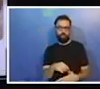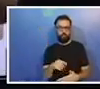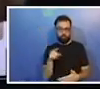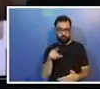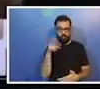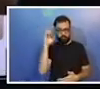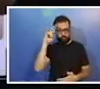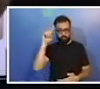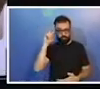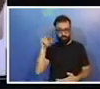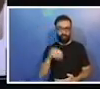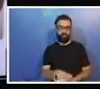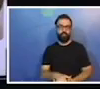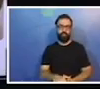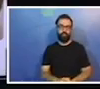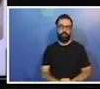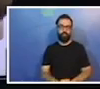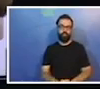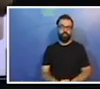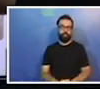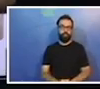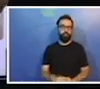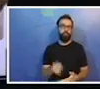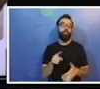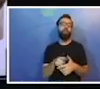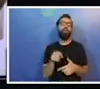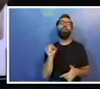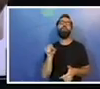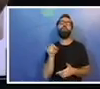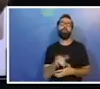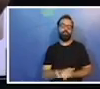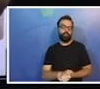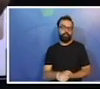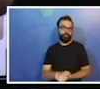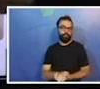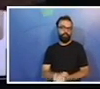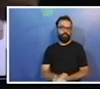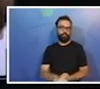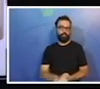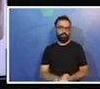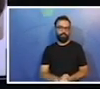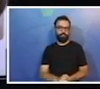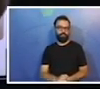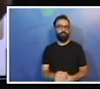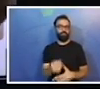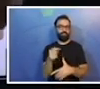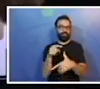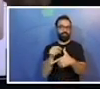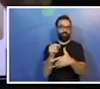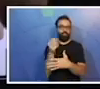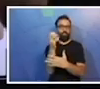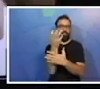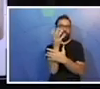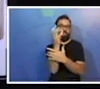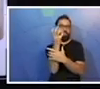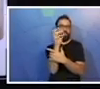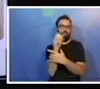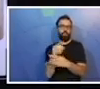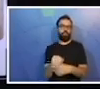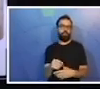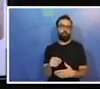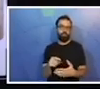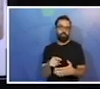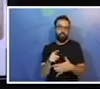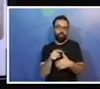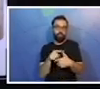Henrique? Qual é o ser vivo que produz o seu alimento? Os vegetais. Os vegetais só